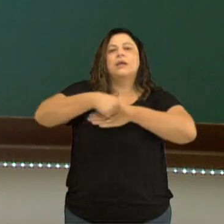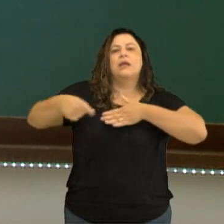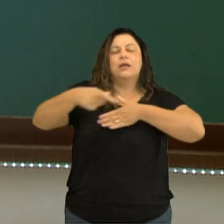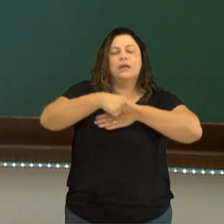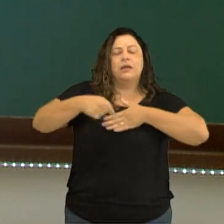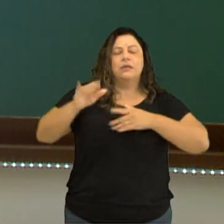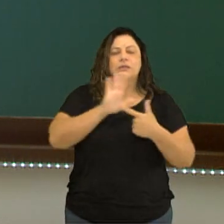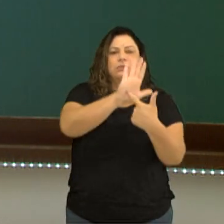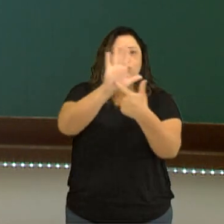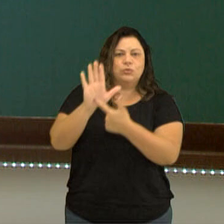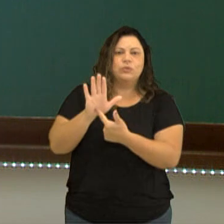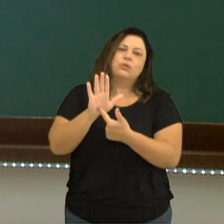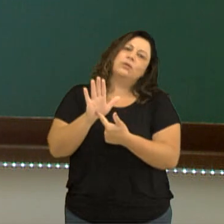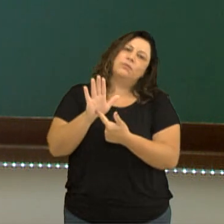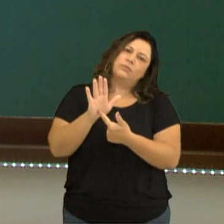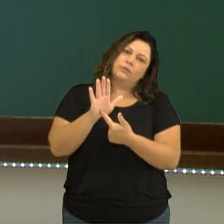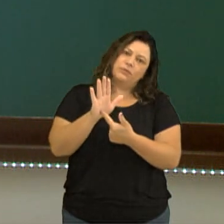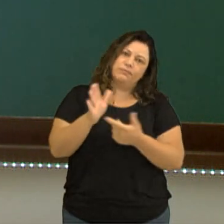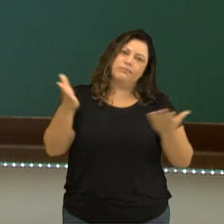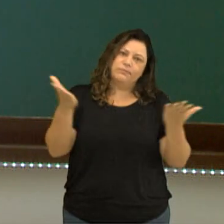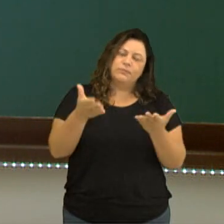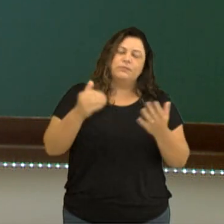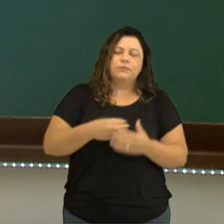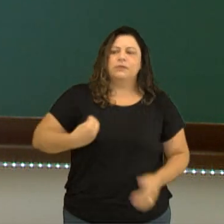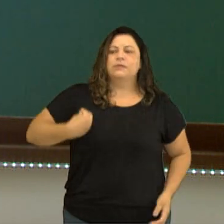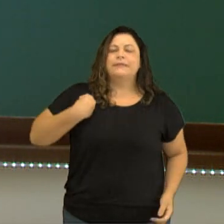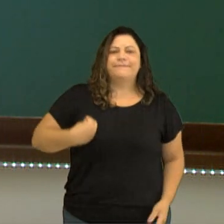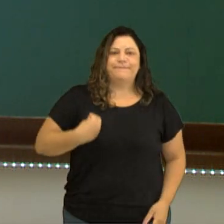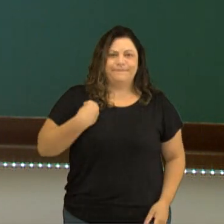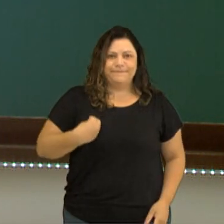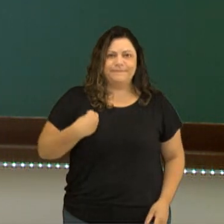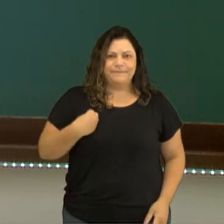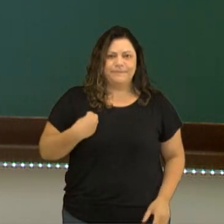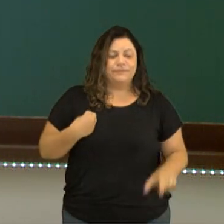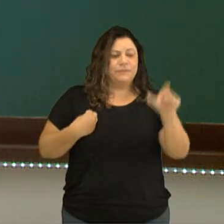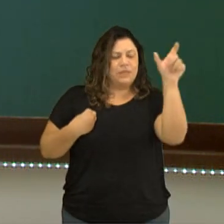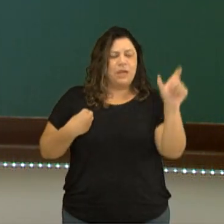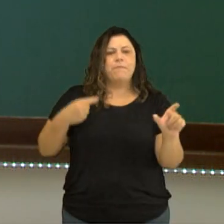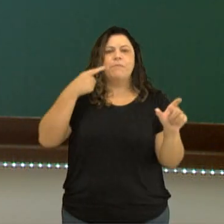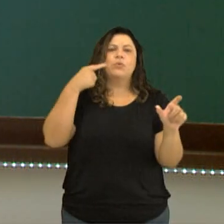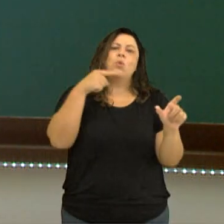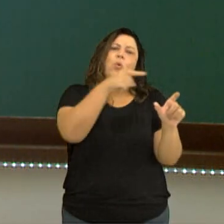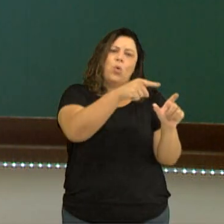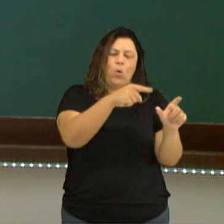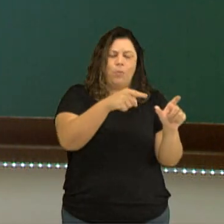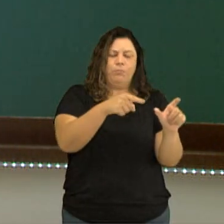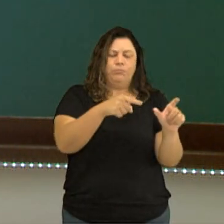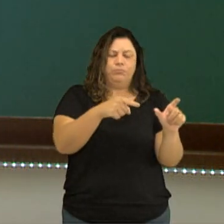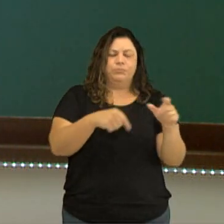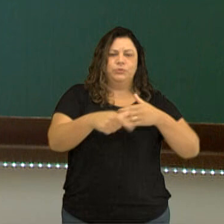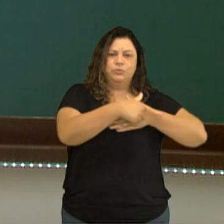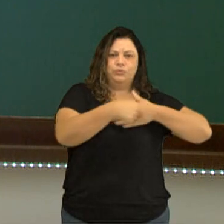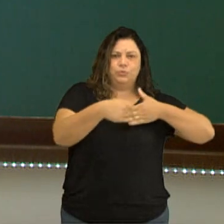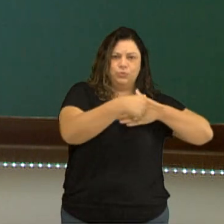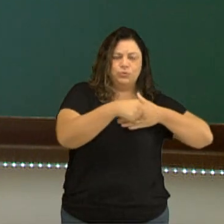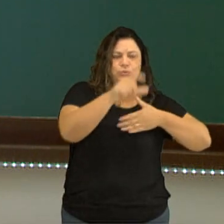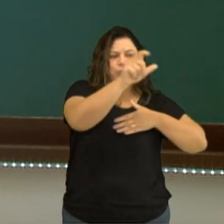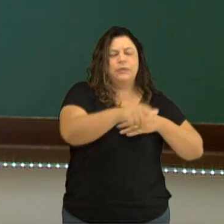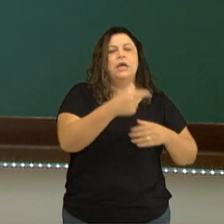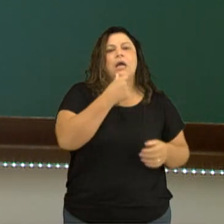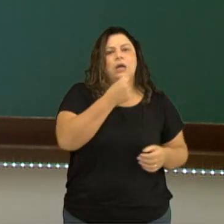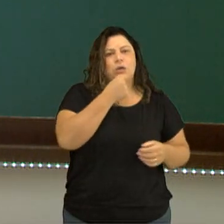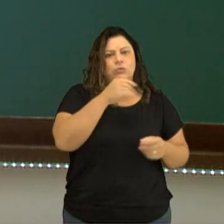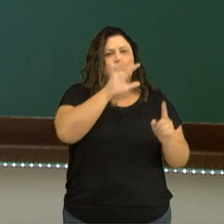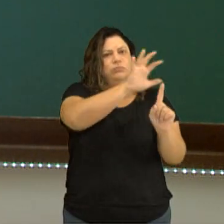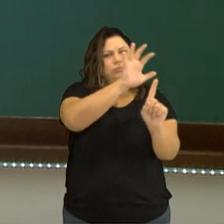mostra aqui a questão da vida do autor, do Lewis Carroll, também se faz presente, tem influência